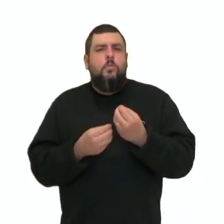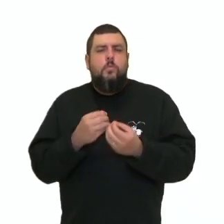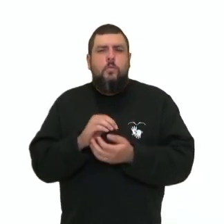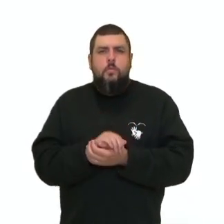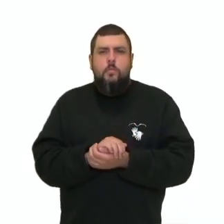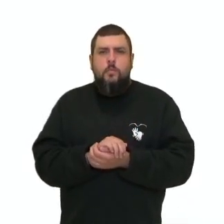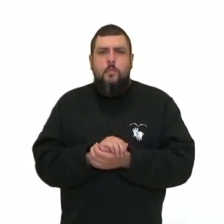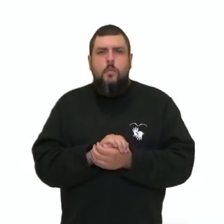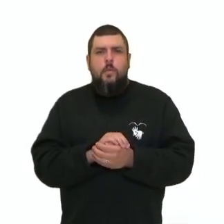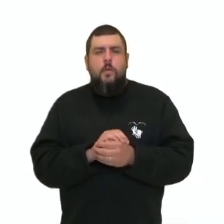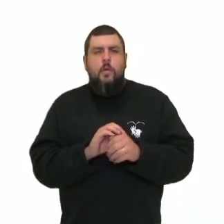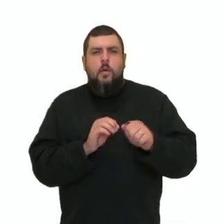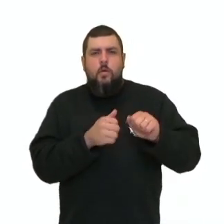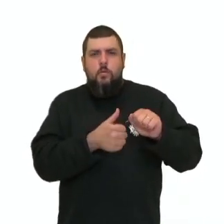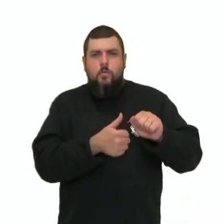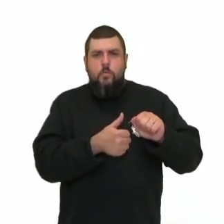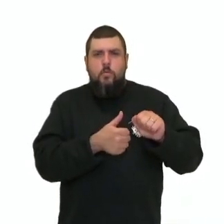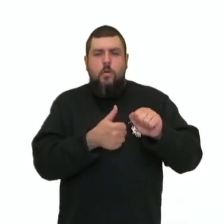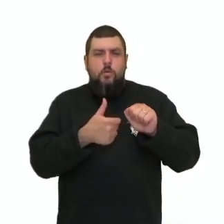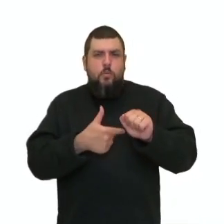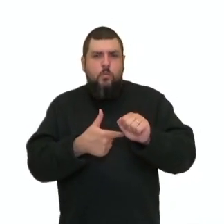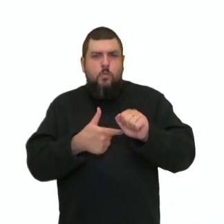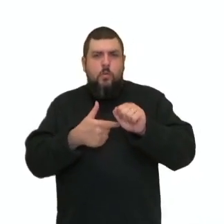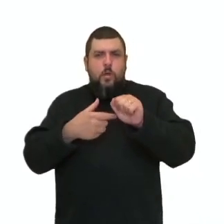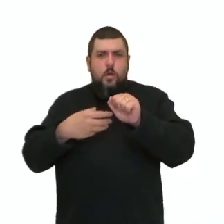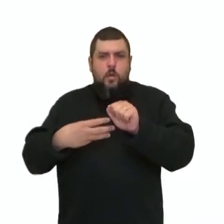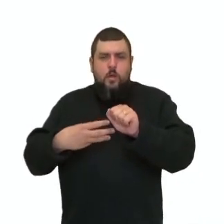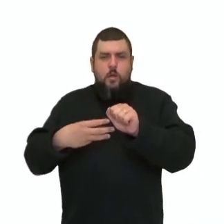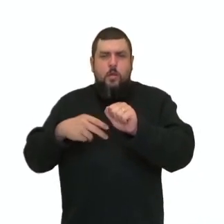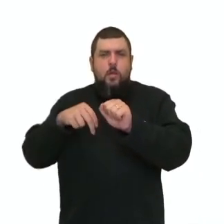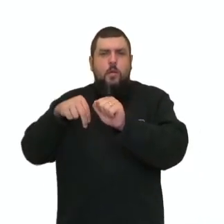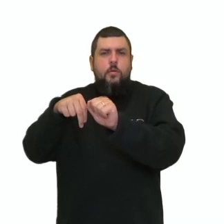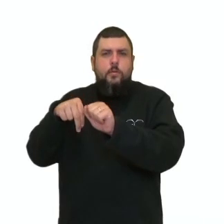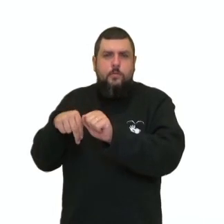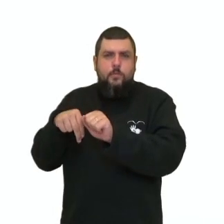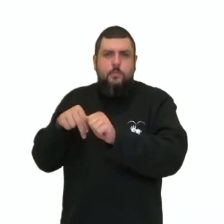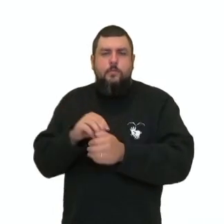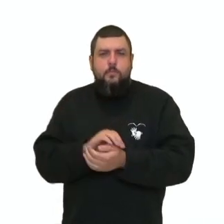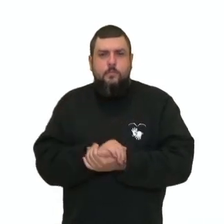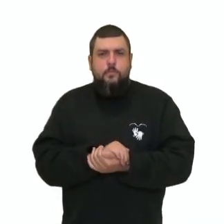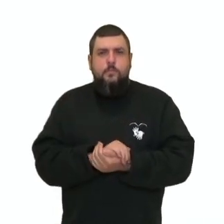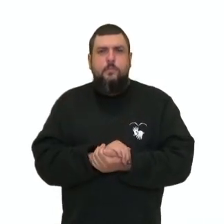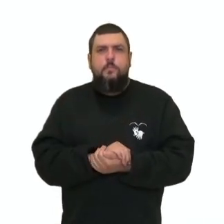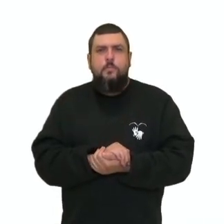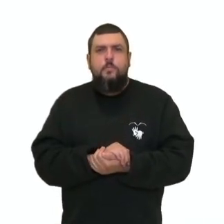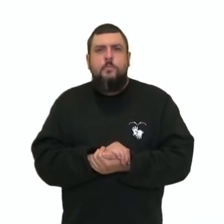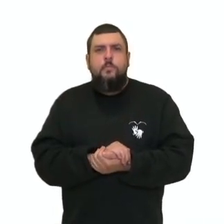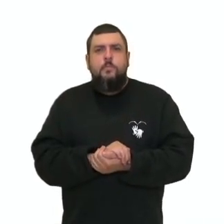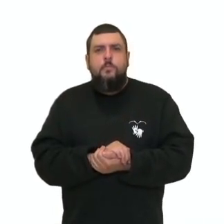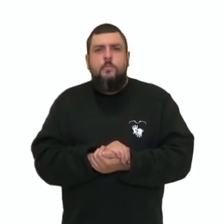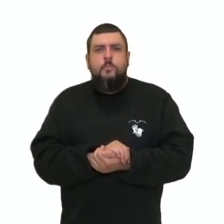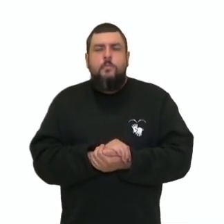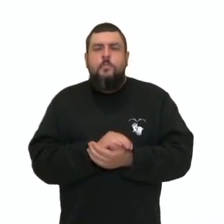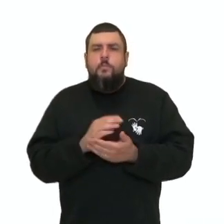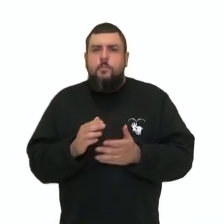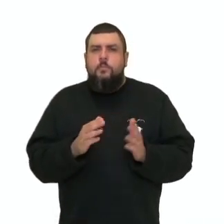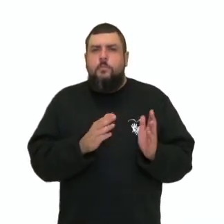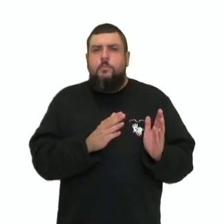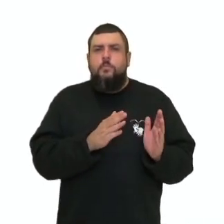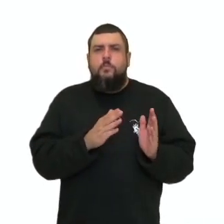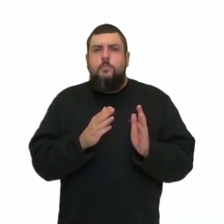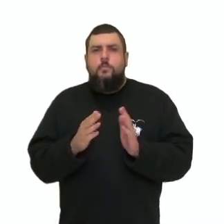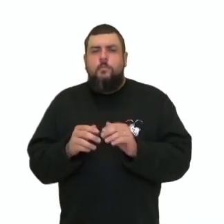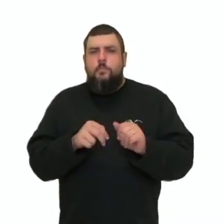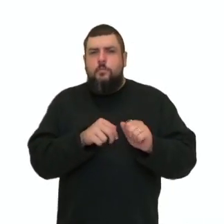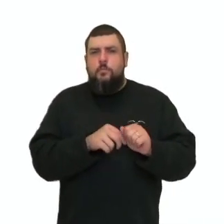A2, A3, A na N, né? A na N seria o enésimo termo. Para essa sequência específica, o